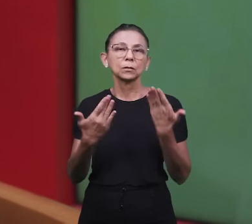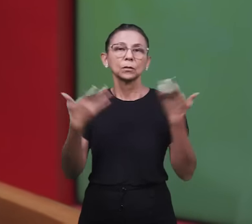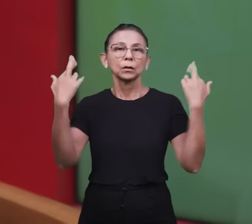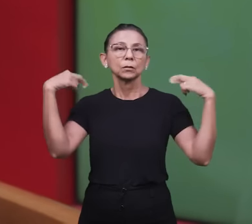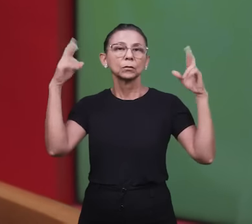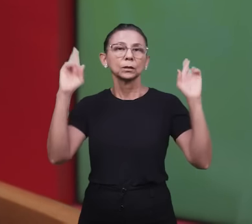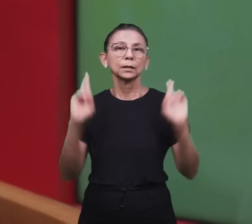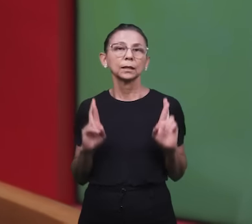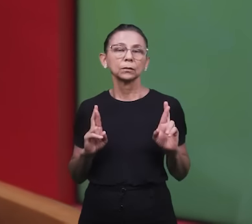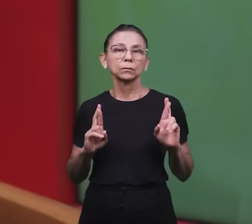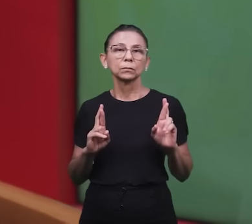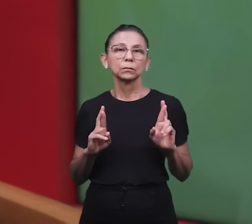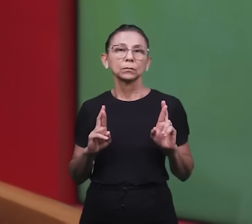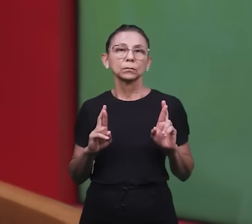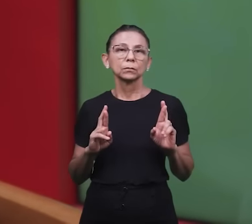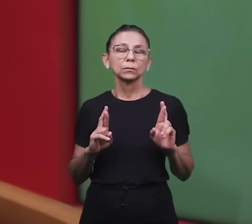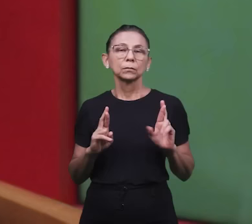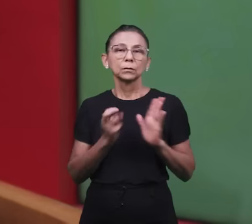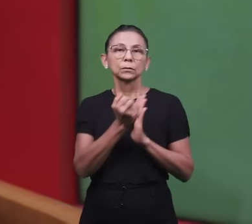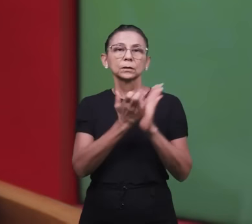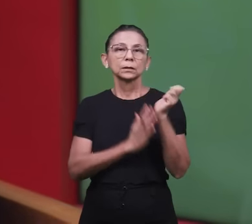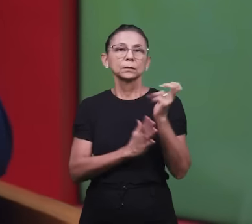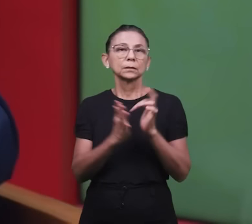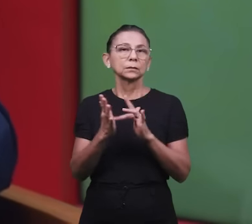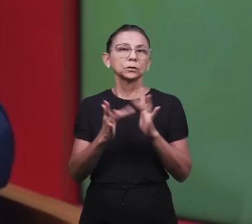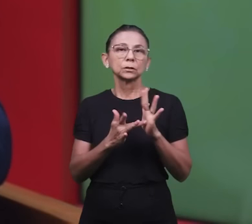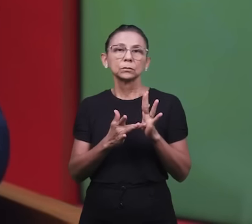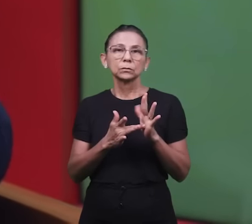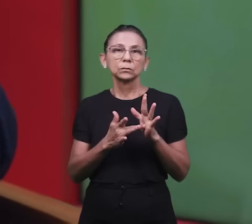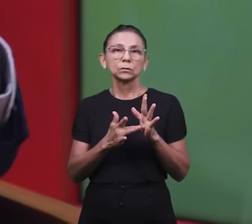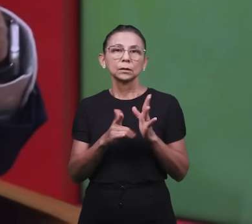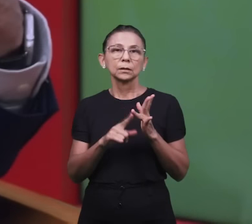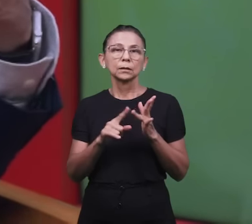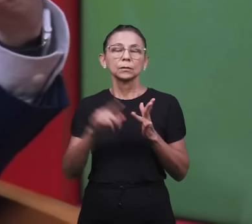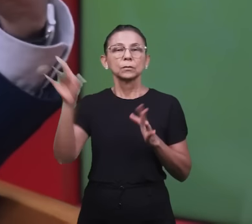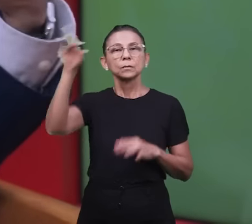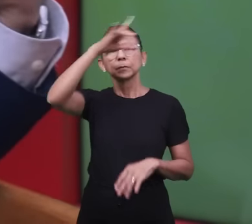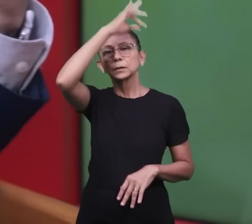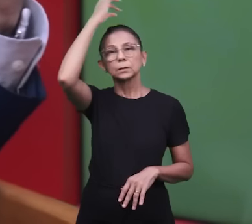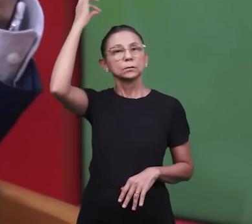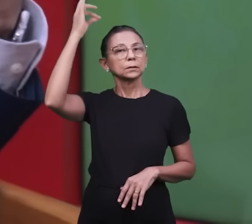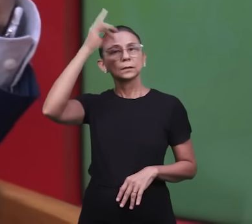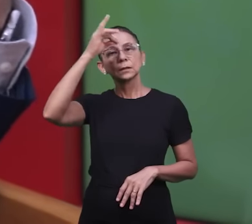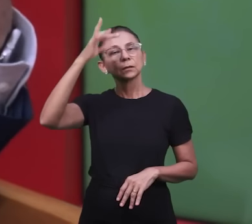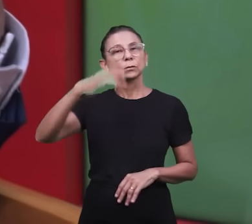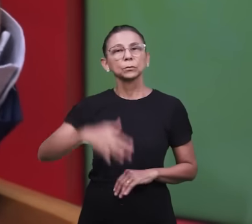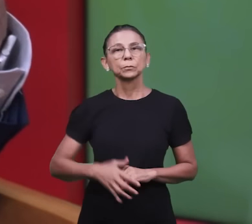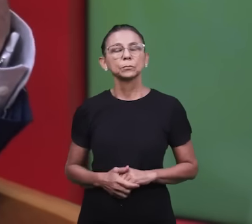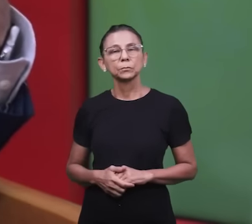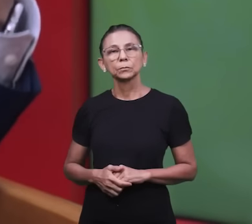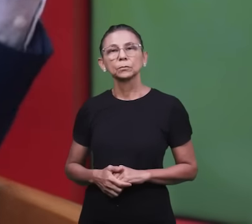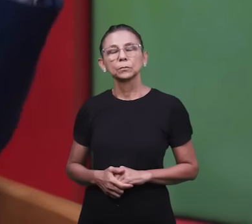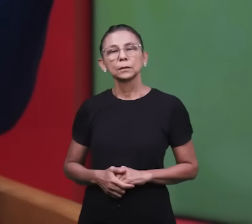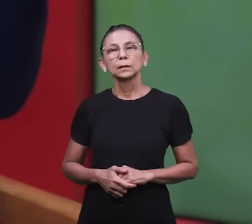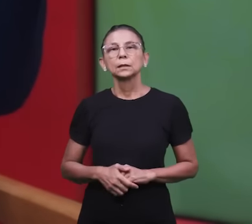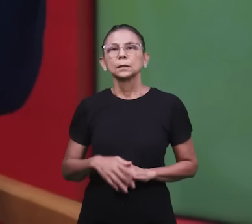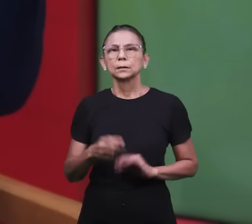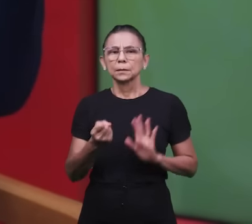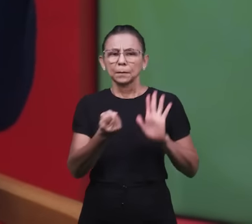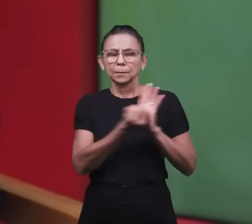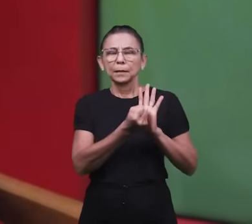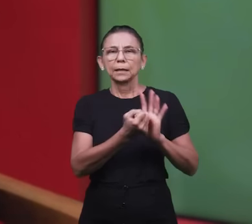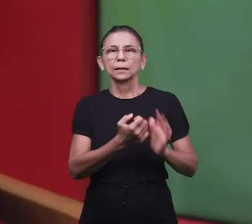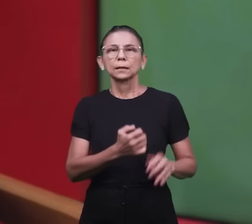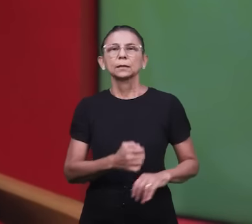Jesus o seu sangue o seu espírito santo se essa for a benção se for